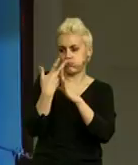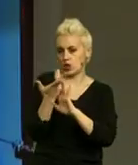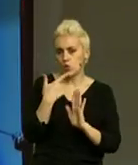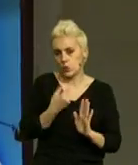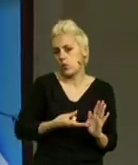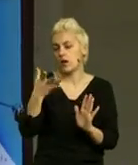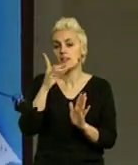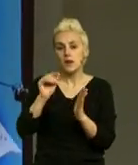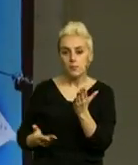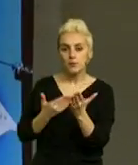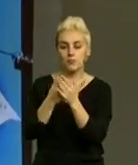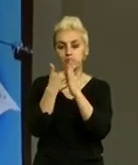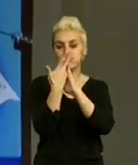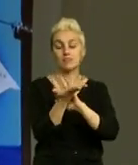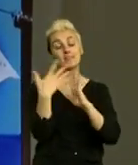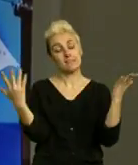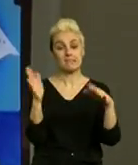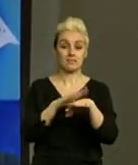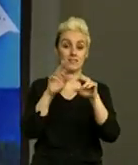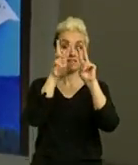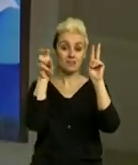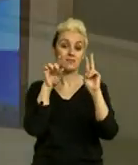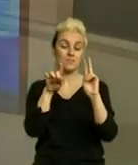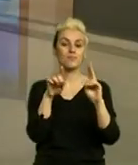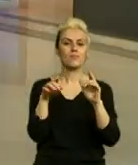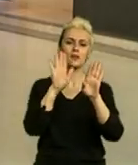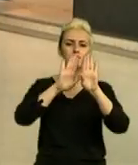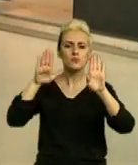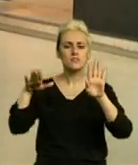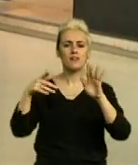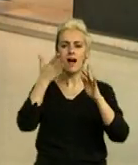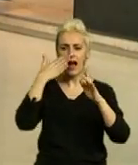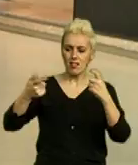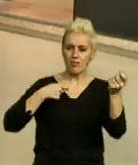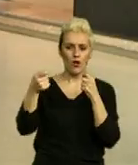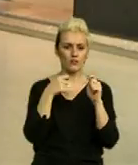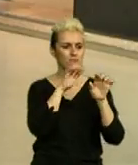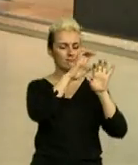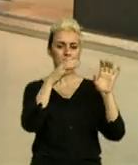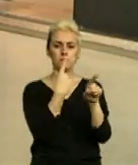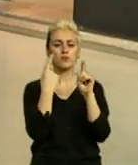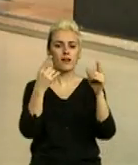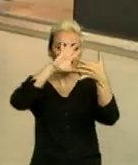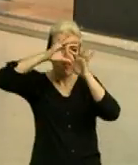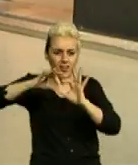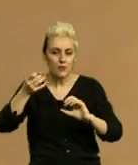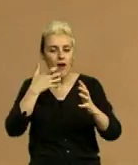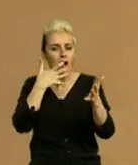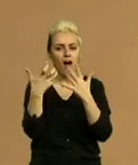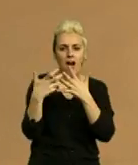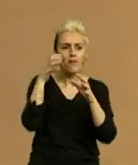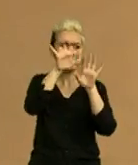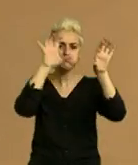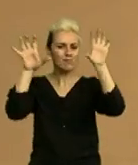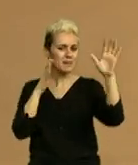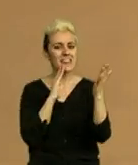Por isso também nós optámos por esta designação de exposição bazar, porque poderíamos ter as coisas um bocado mais aleatórias, que nos facilitaria